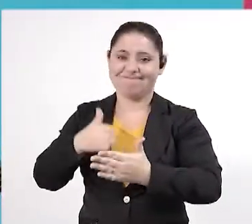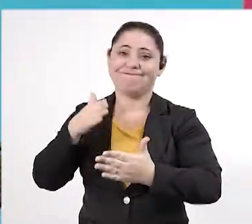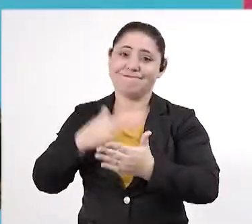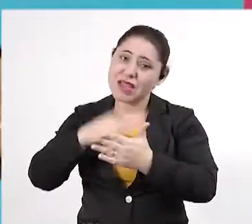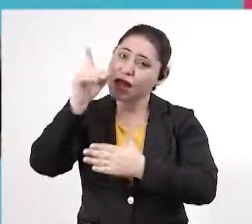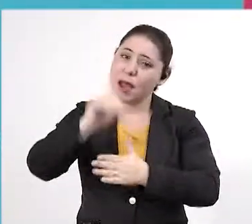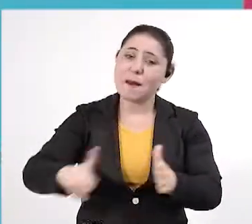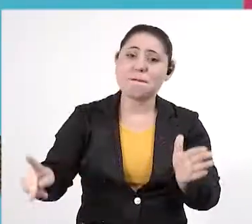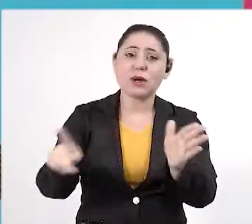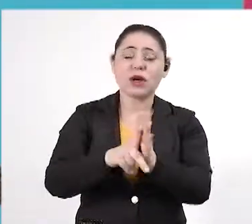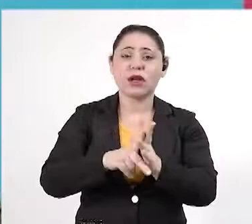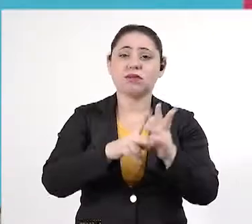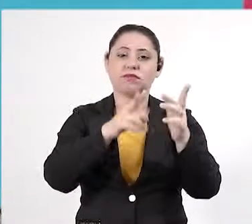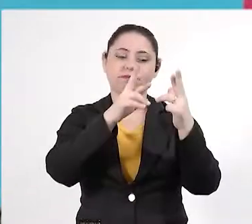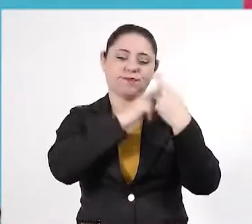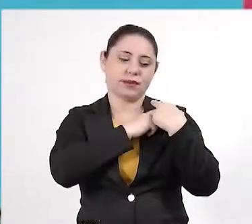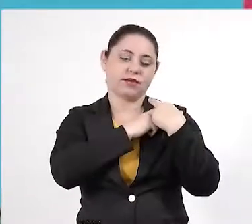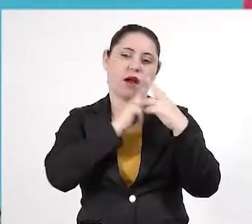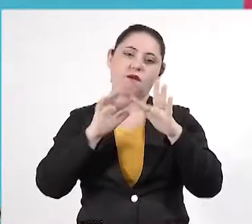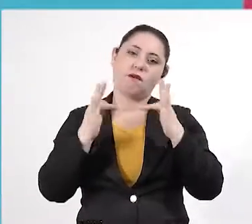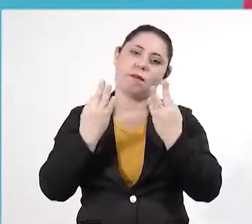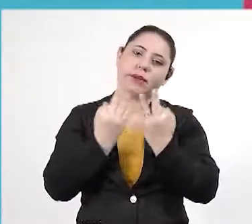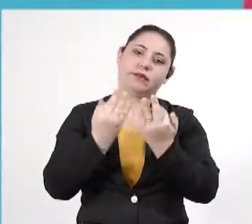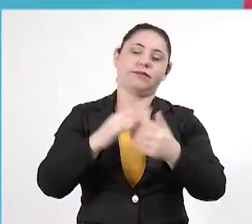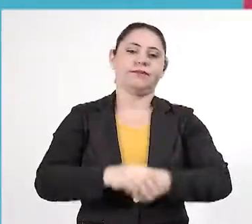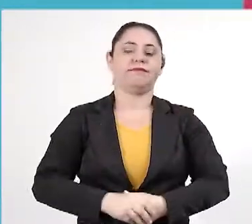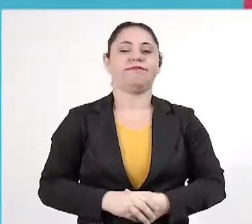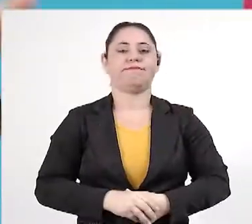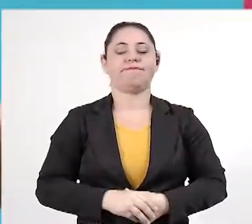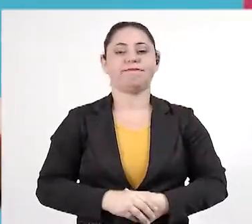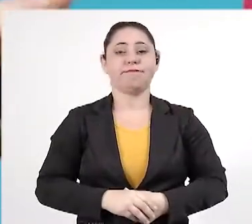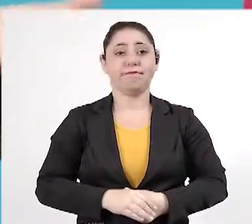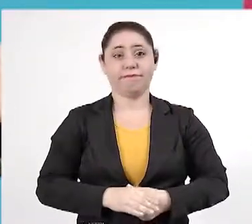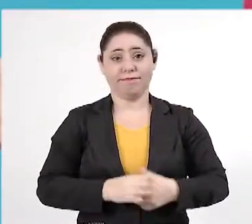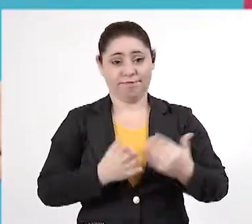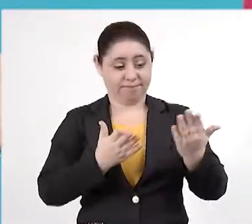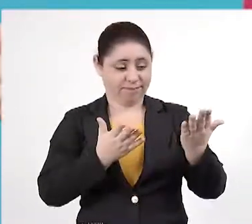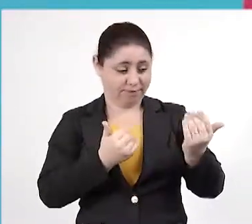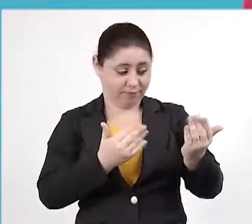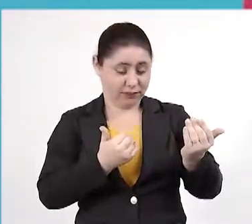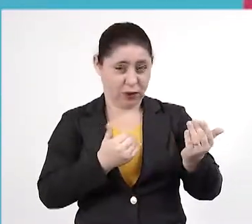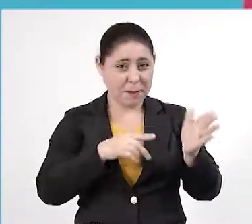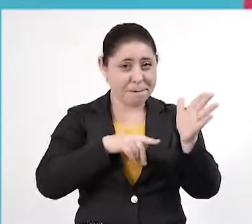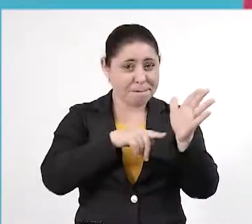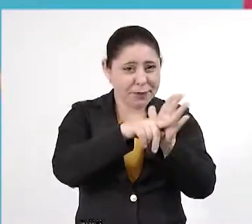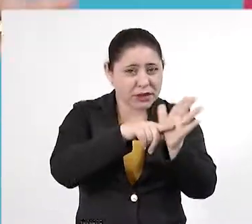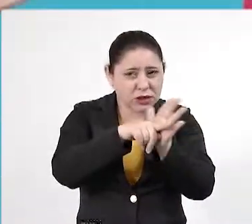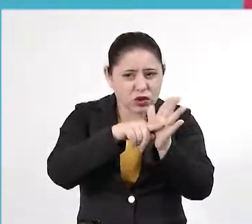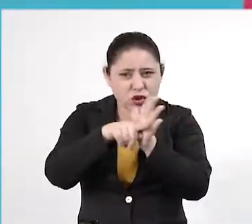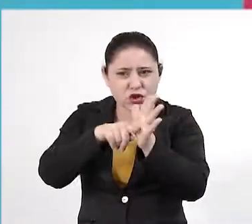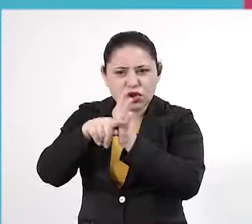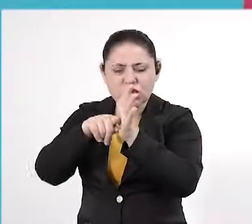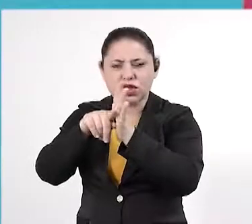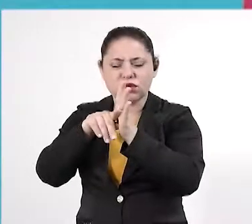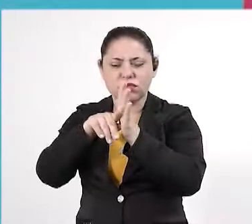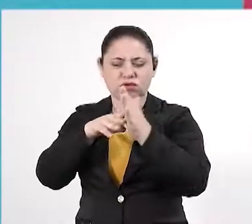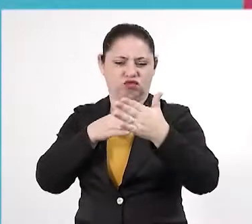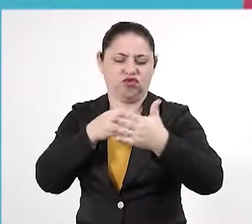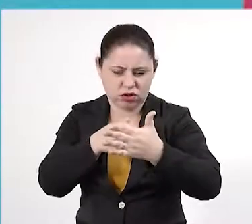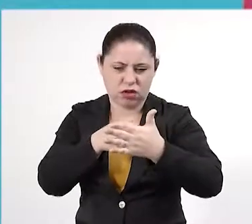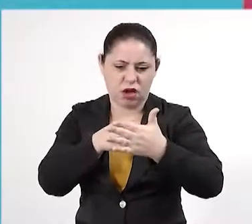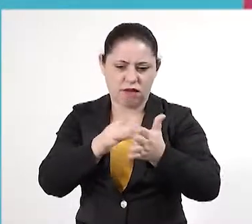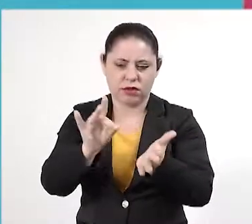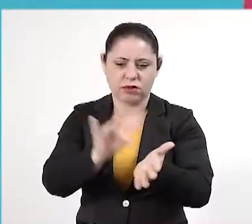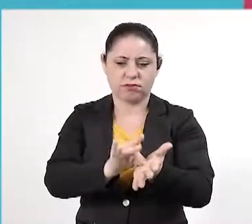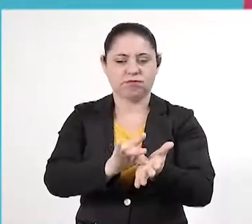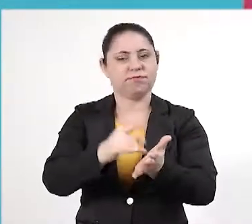que gira em torno dessa responsabilidade familiar. Então, enquanto, né, jovens, eles pesquisam e eles se defrontam com